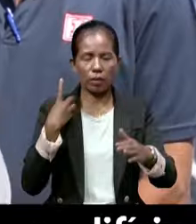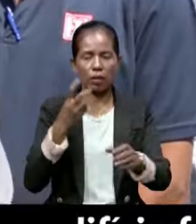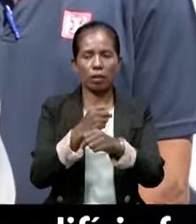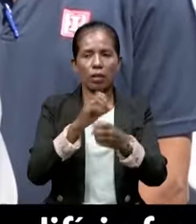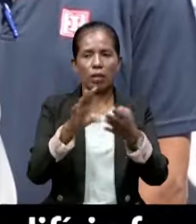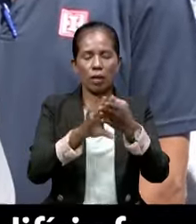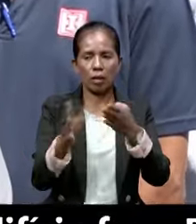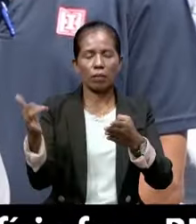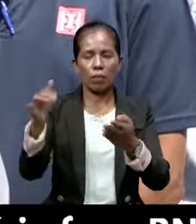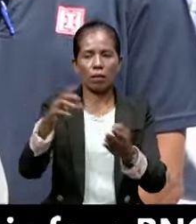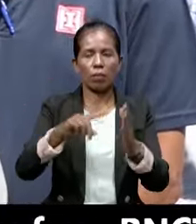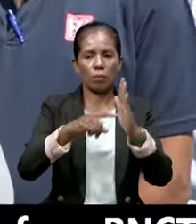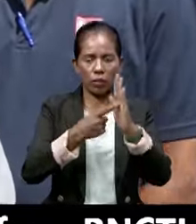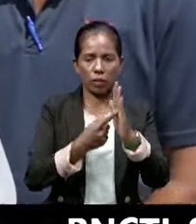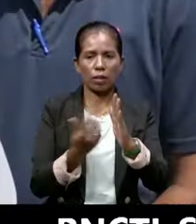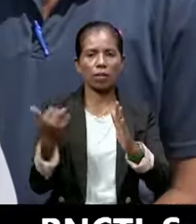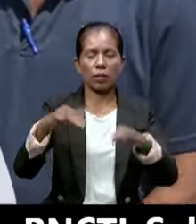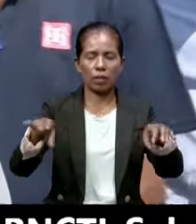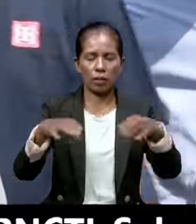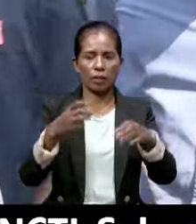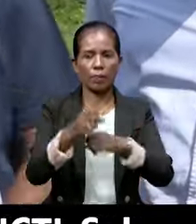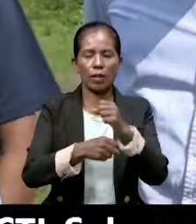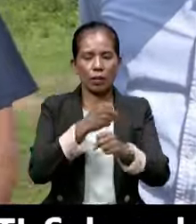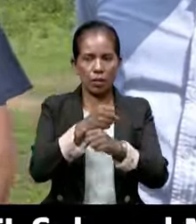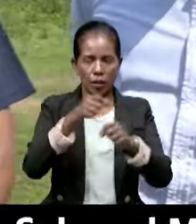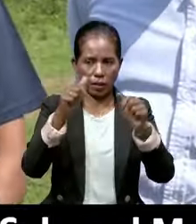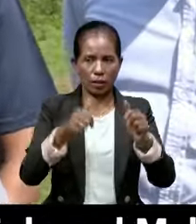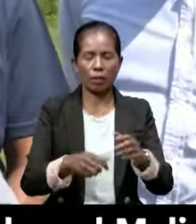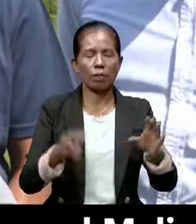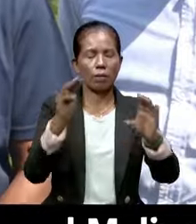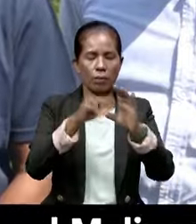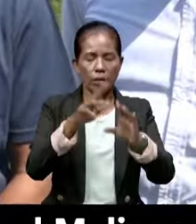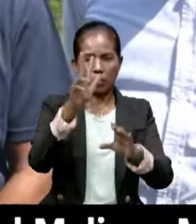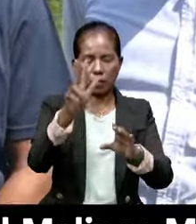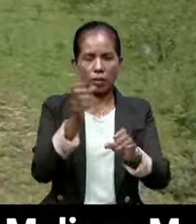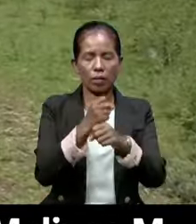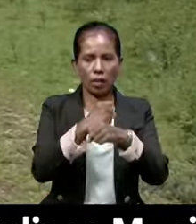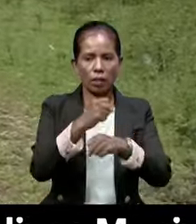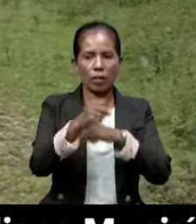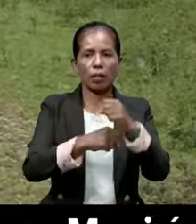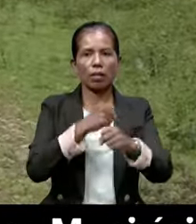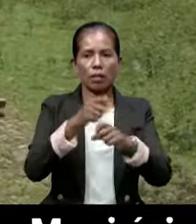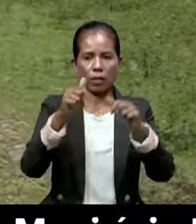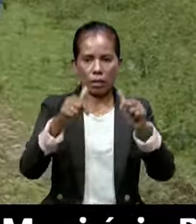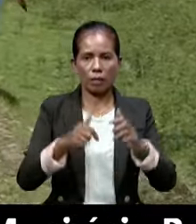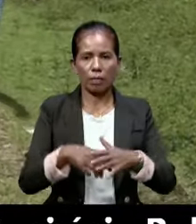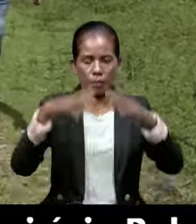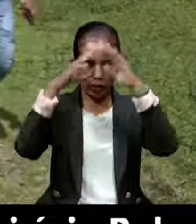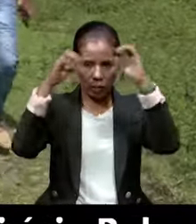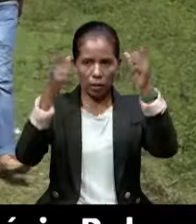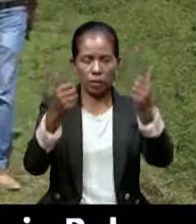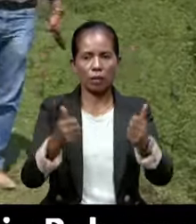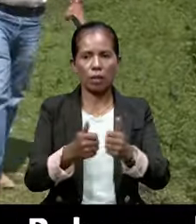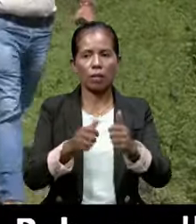te va a ser para jugar en ser en servicio. Y te tienen dané, va a marcar todo lo que te asler que tienen dané. Presidente autoridade município